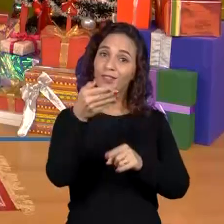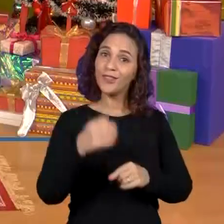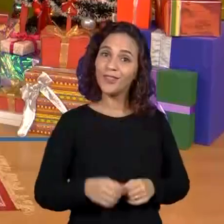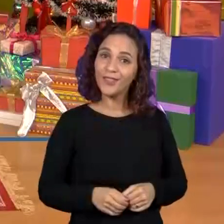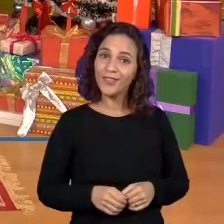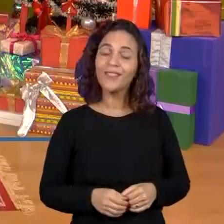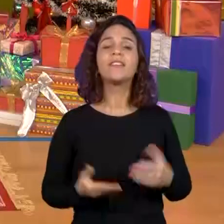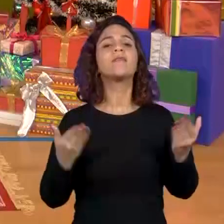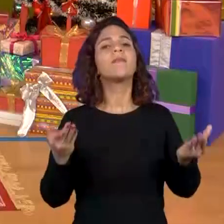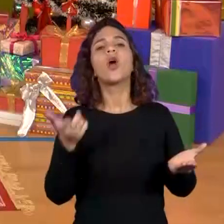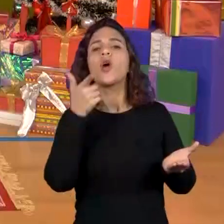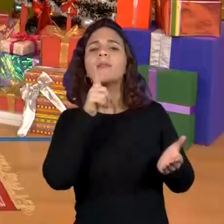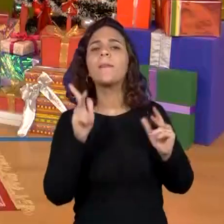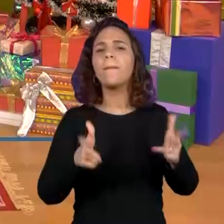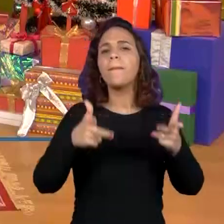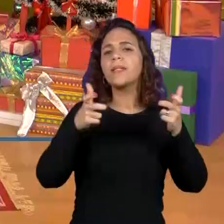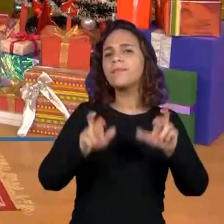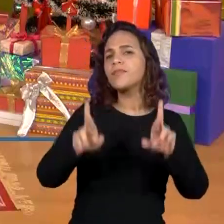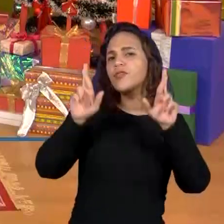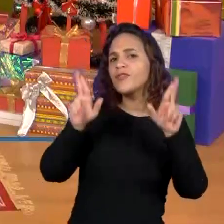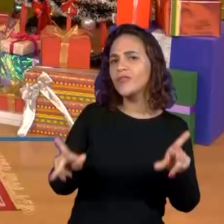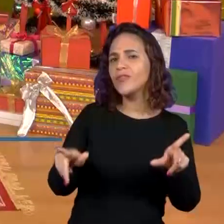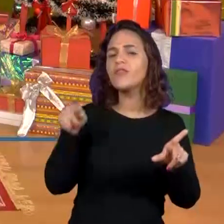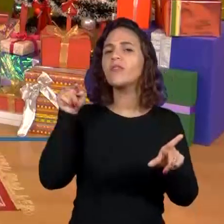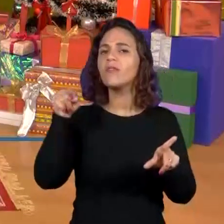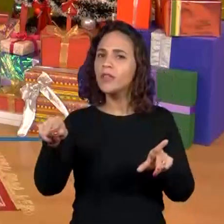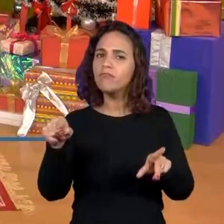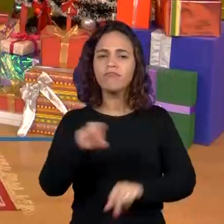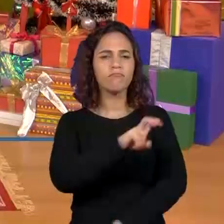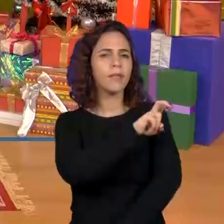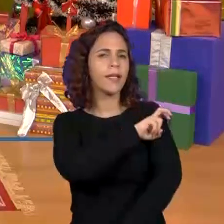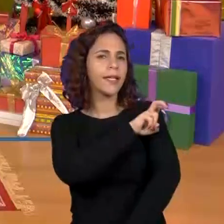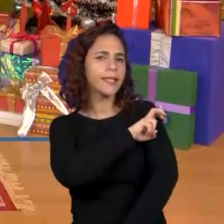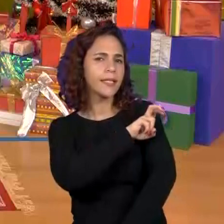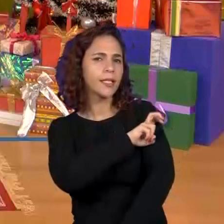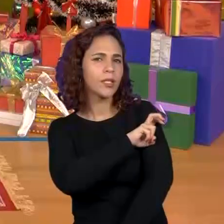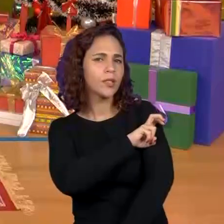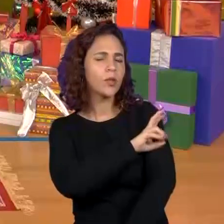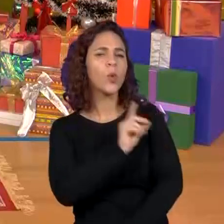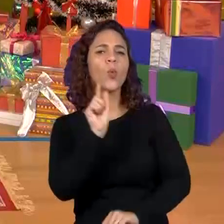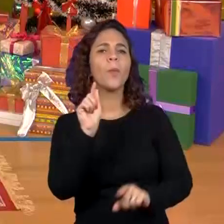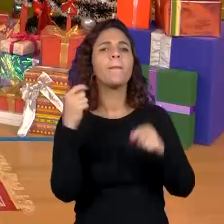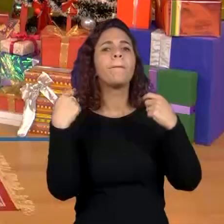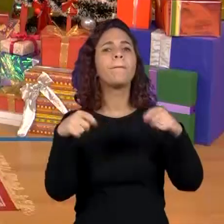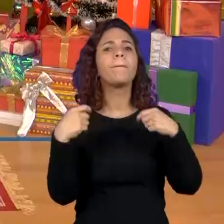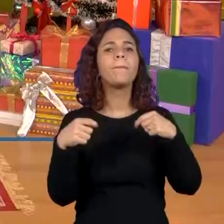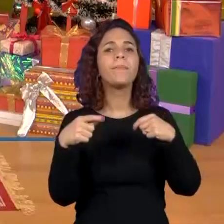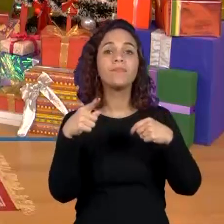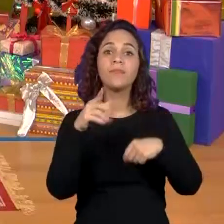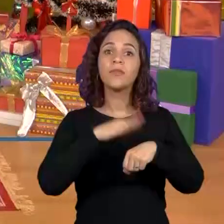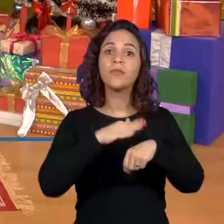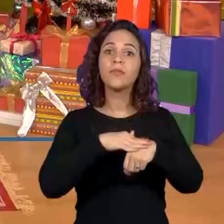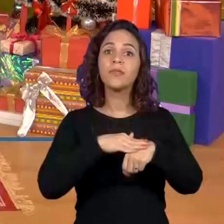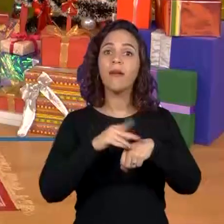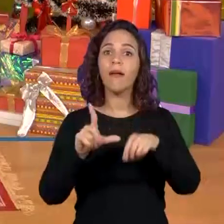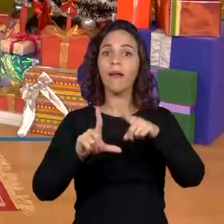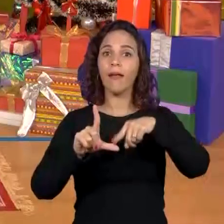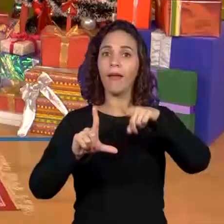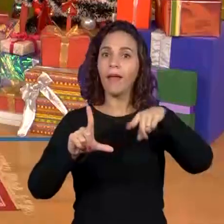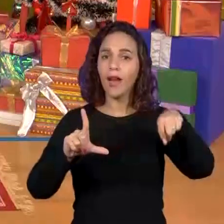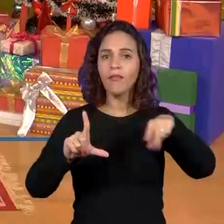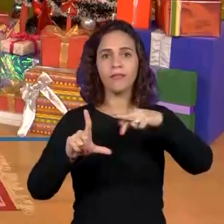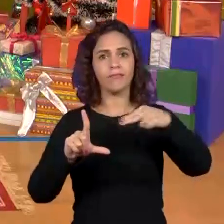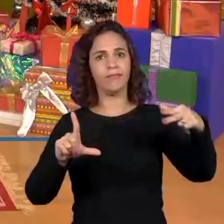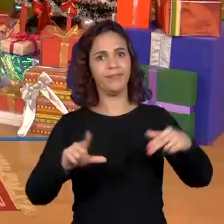Para a gente estar discutindo com o pessoal do quinto ano o que é necessário para montar um gráfico. Certo.